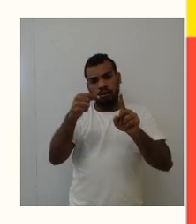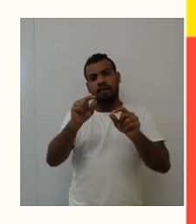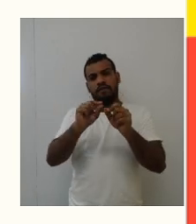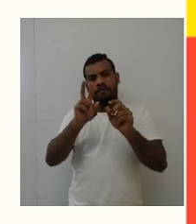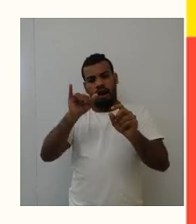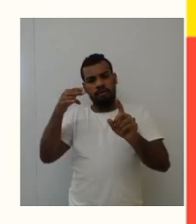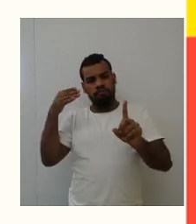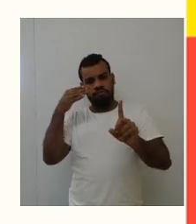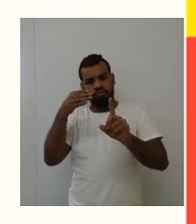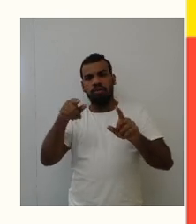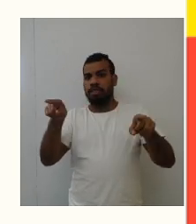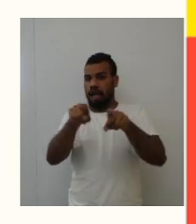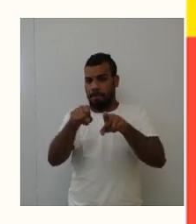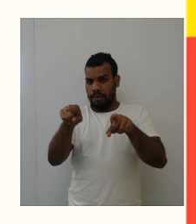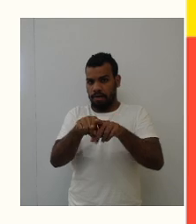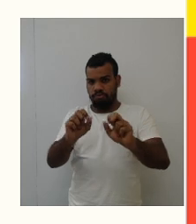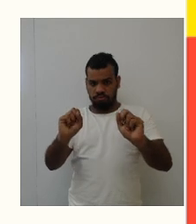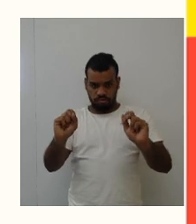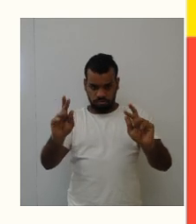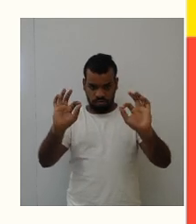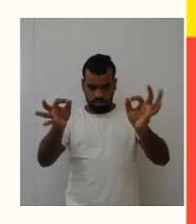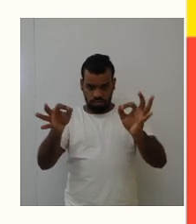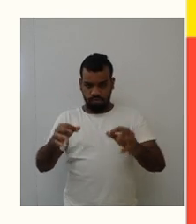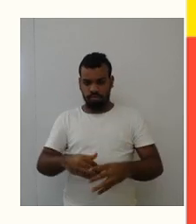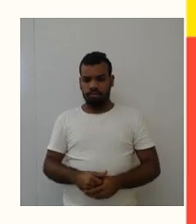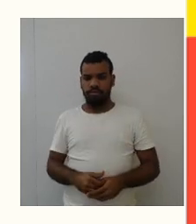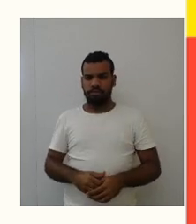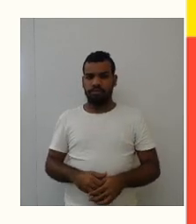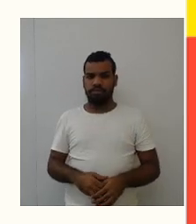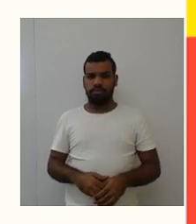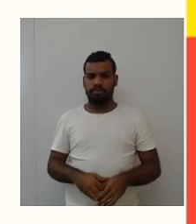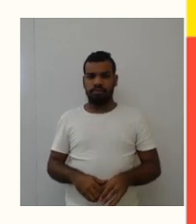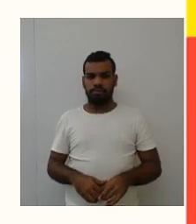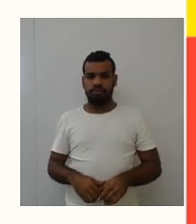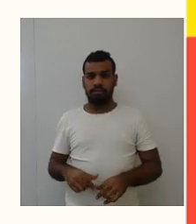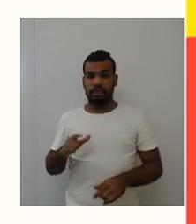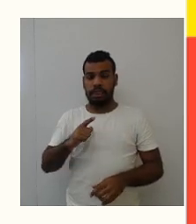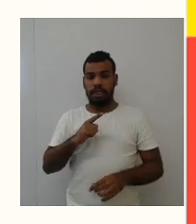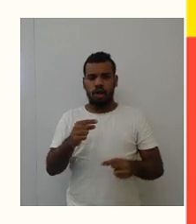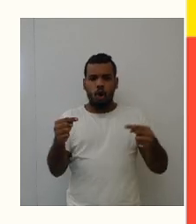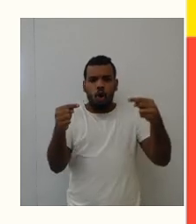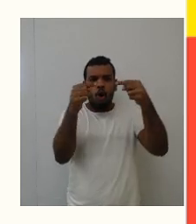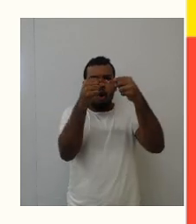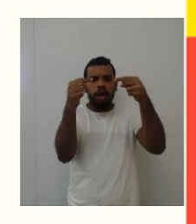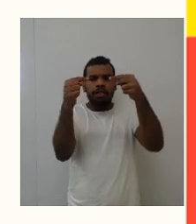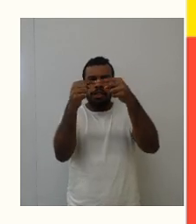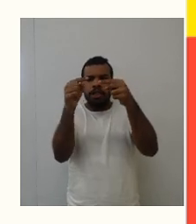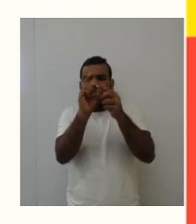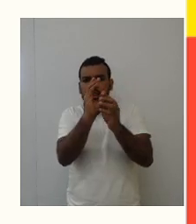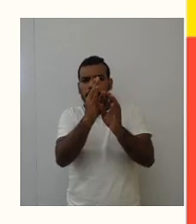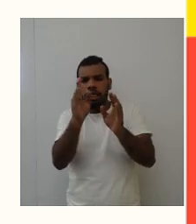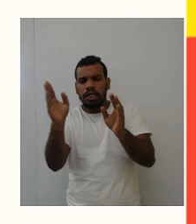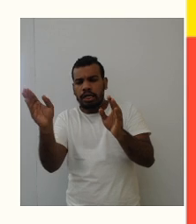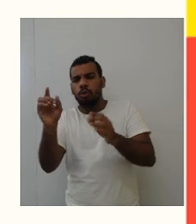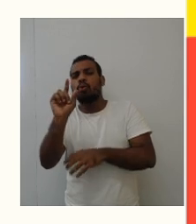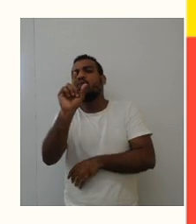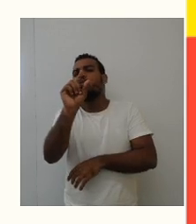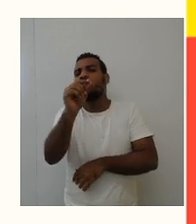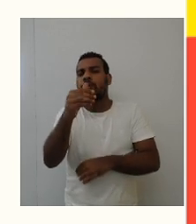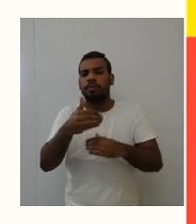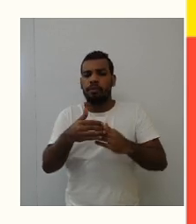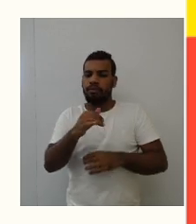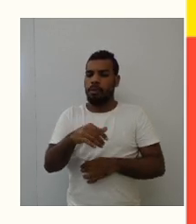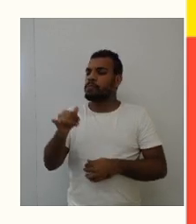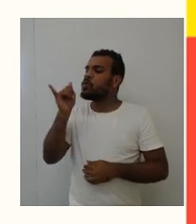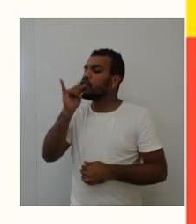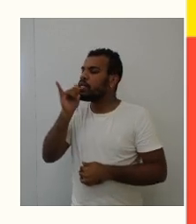agora também, certo? Bom, a coesão sequencial, ela é realizada por exemplo,